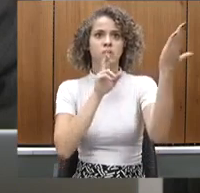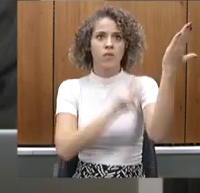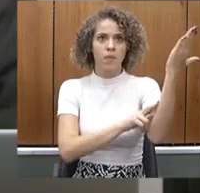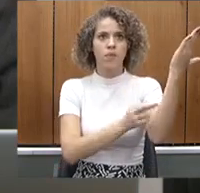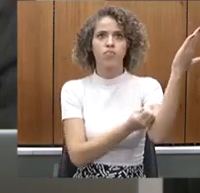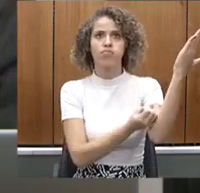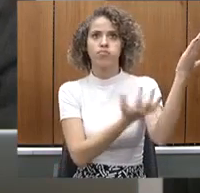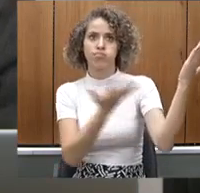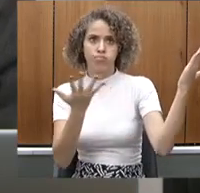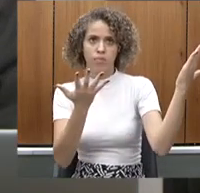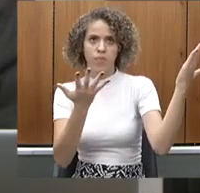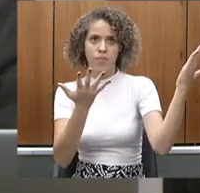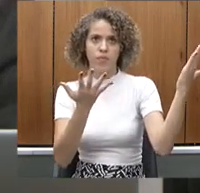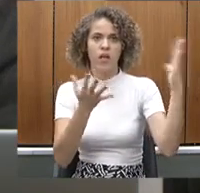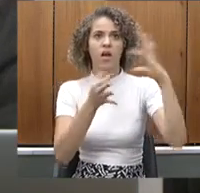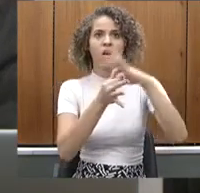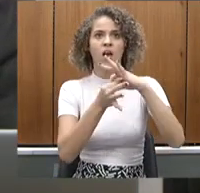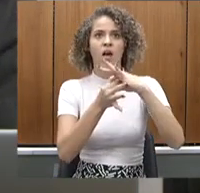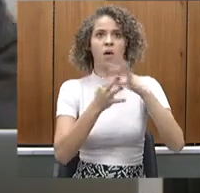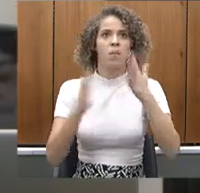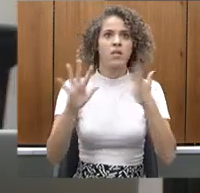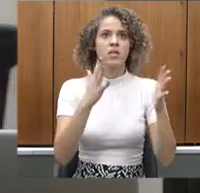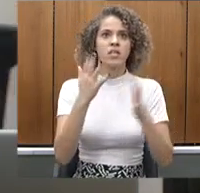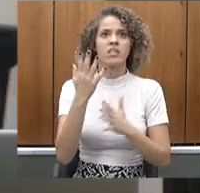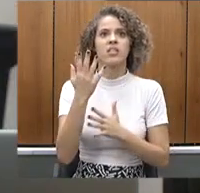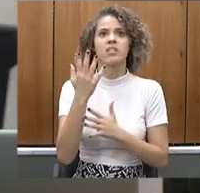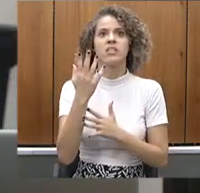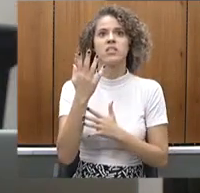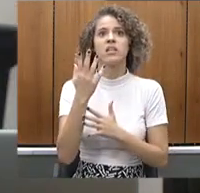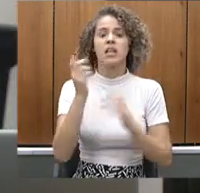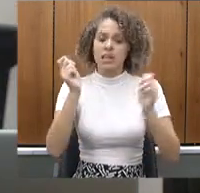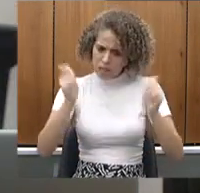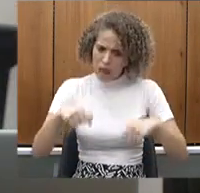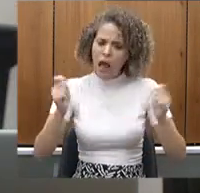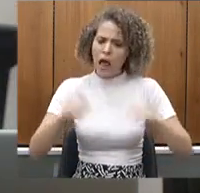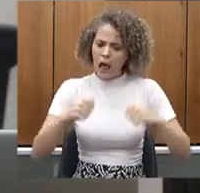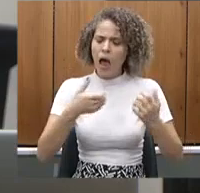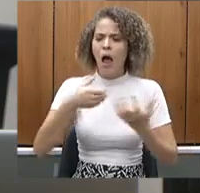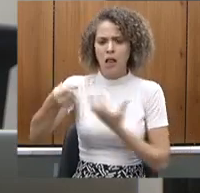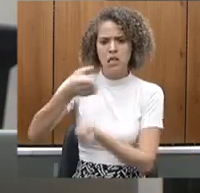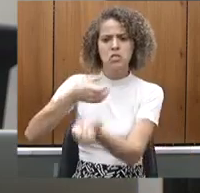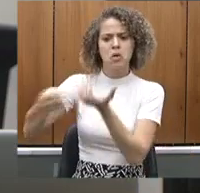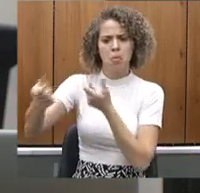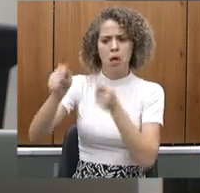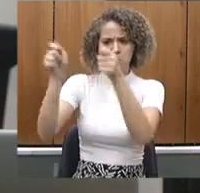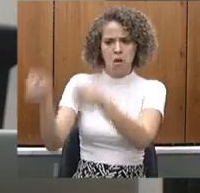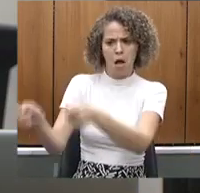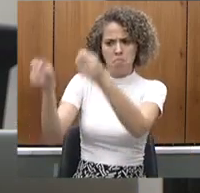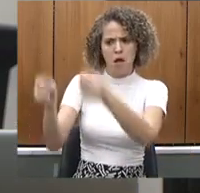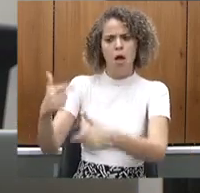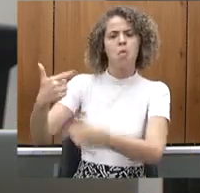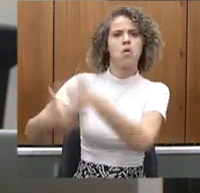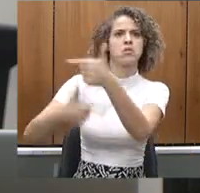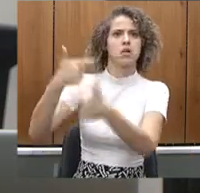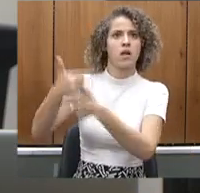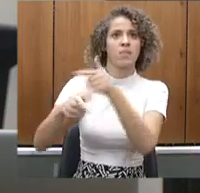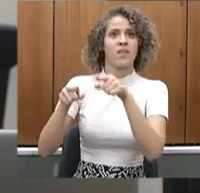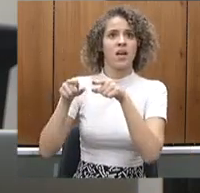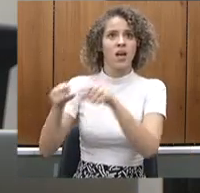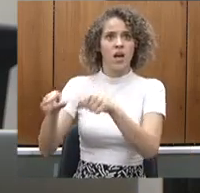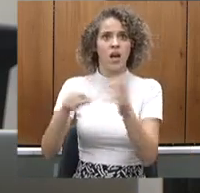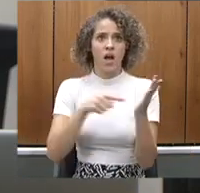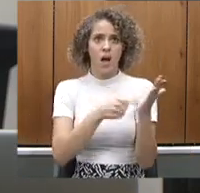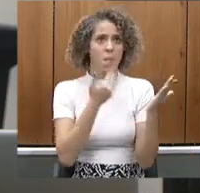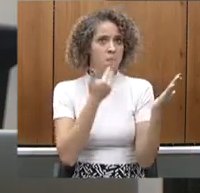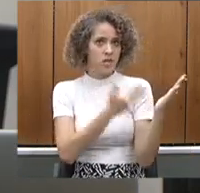coletes dentro da garantia do fabricante subiu para 35 mil suficiente para atender o efetivo operacional Então esse aqui na verdade foi